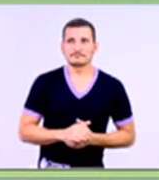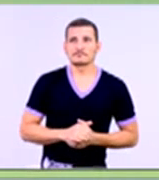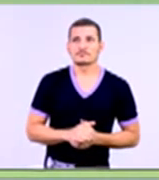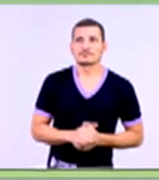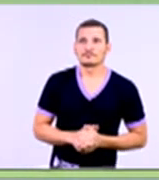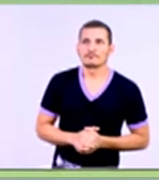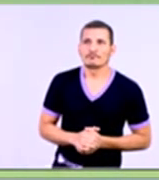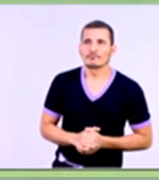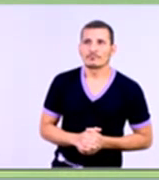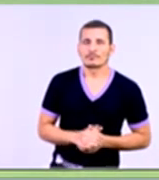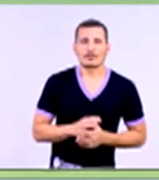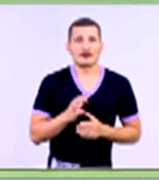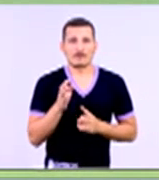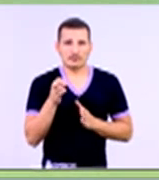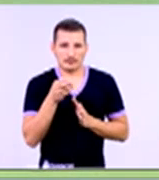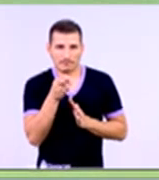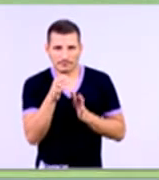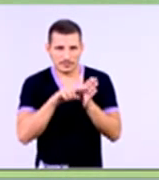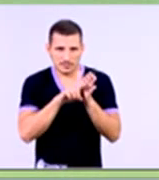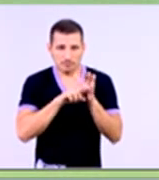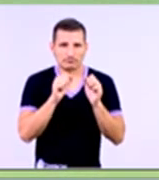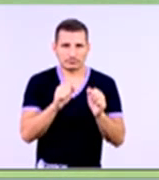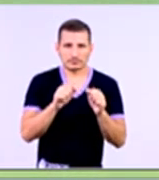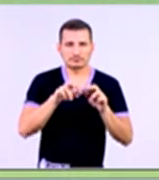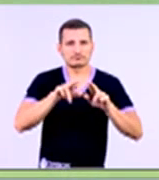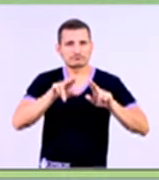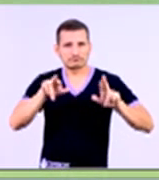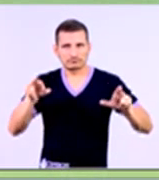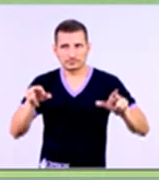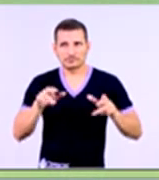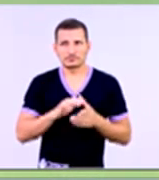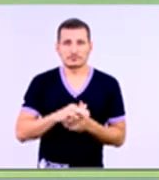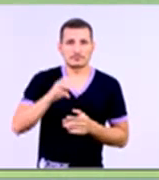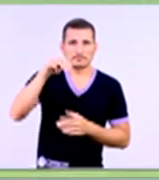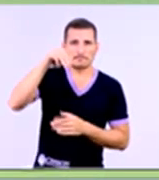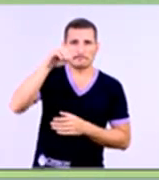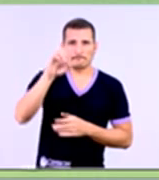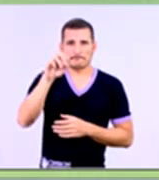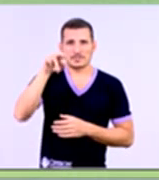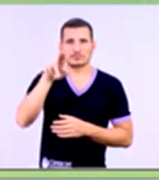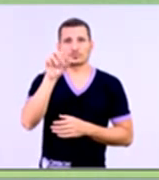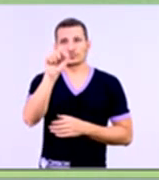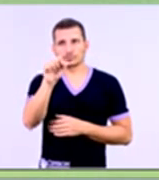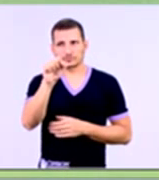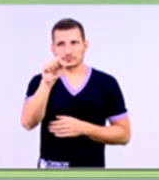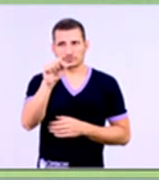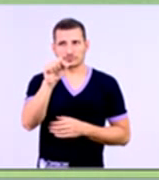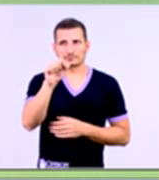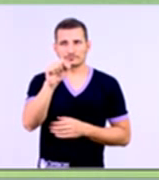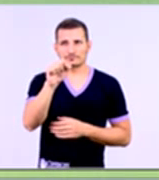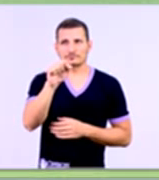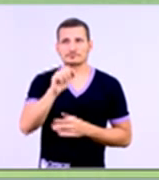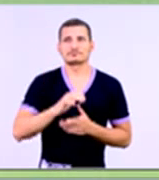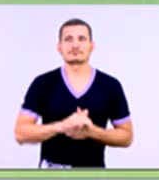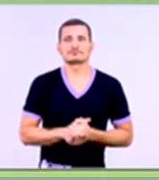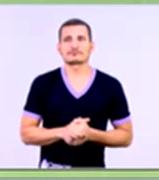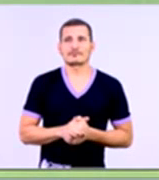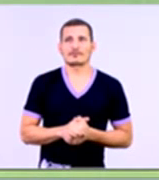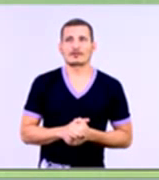A navegação pode se dar de muitas formas. Menus, que não existem, obviamente, somente no Bootstrap.